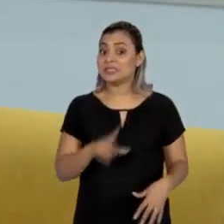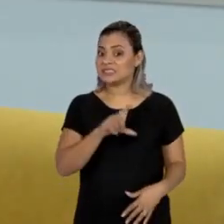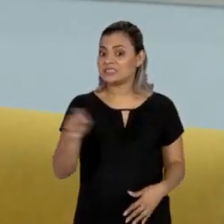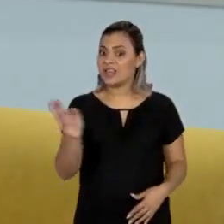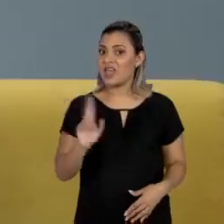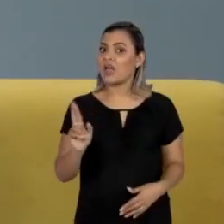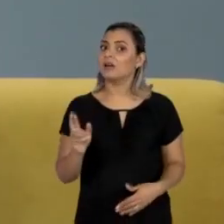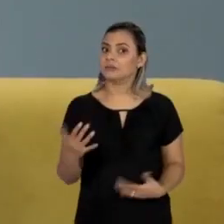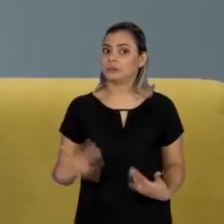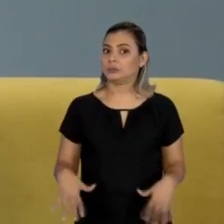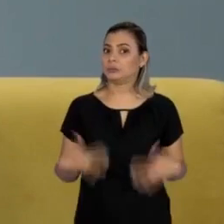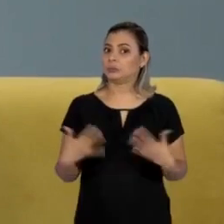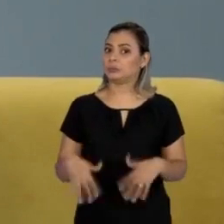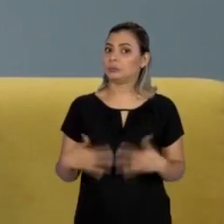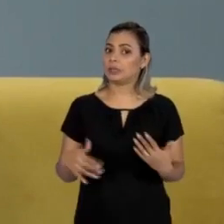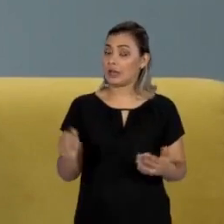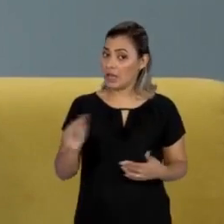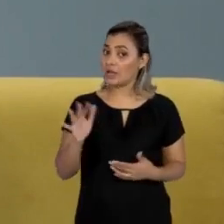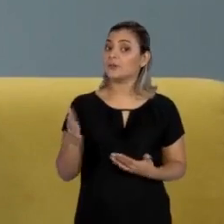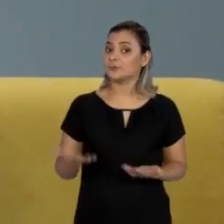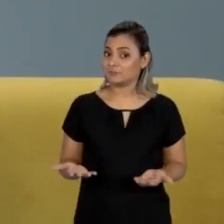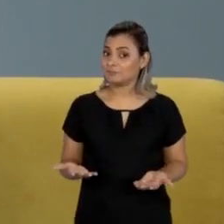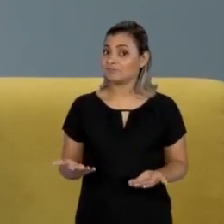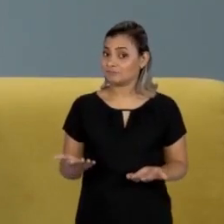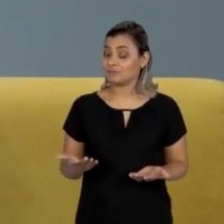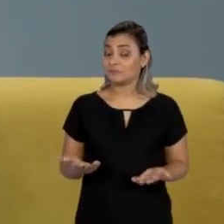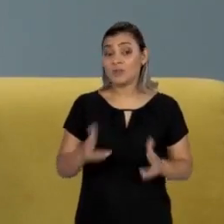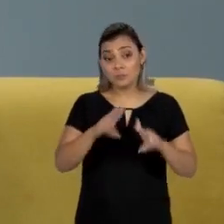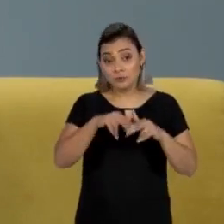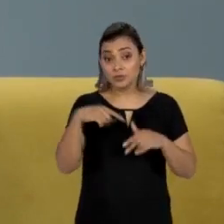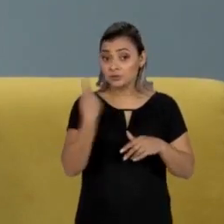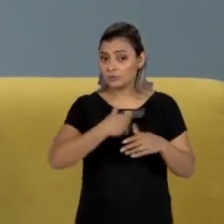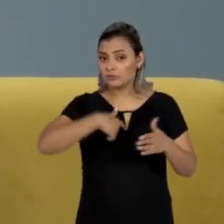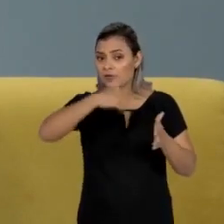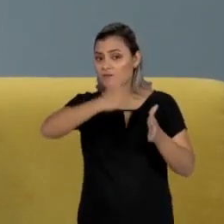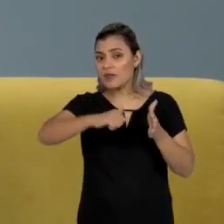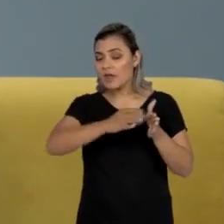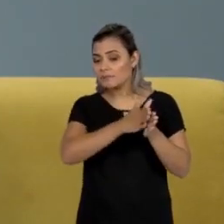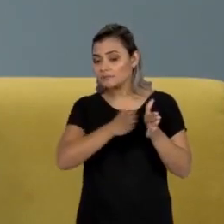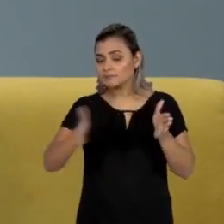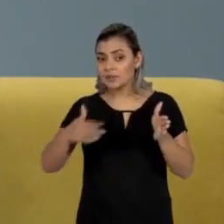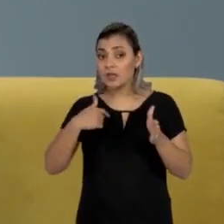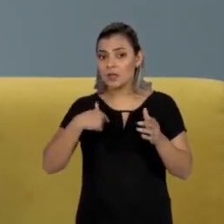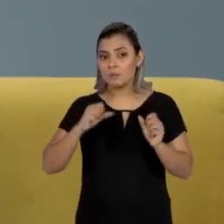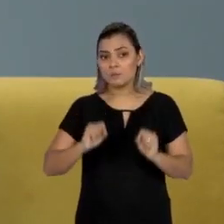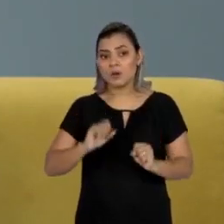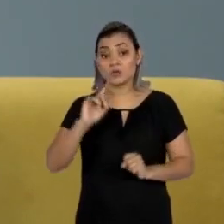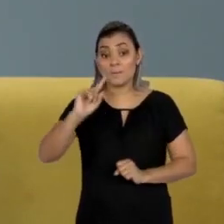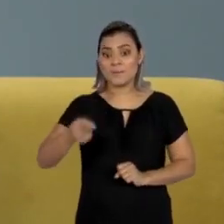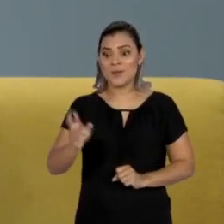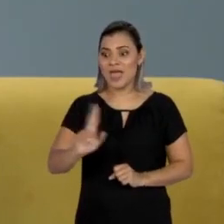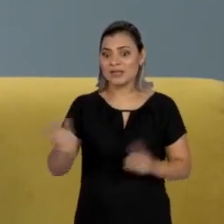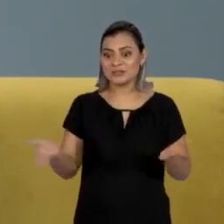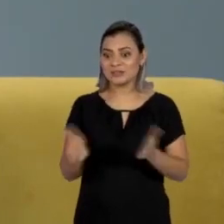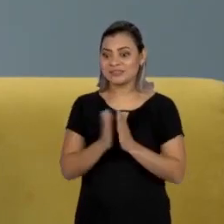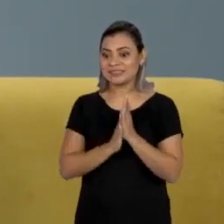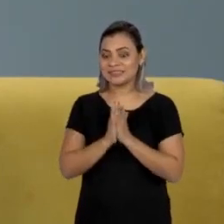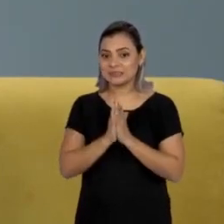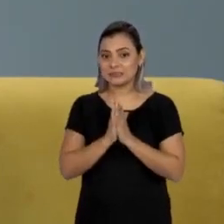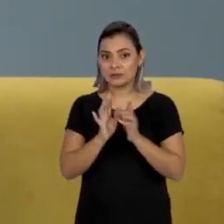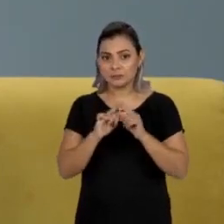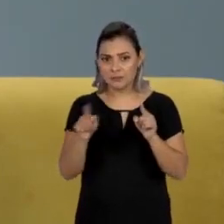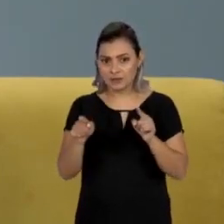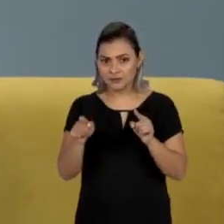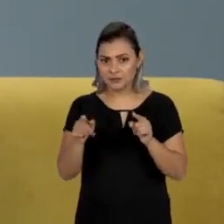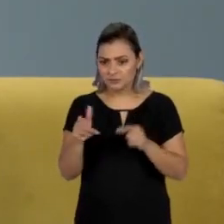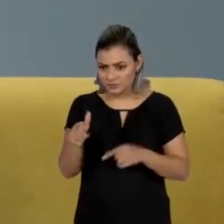dessa renda mensal, né? Exatamente. Então, isso tudo precisa ser analisado, porque eu posso ganhar 1.000 hoje, mas será que eu tenho certeza que eu